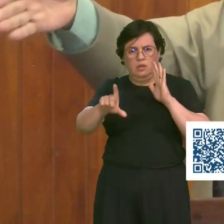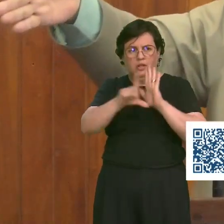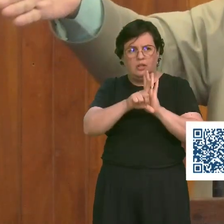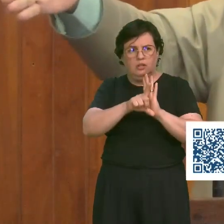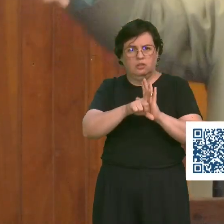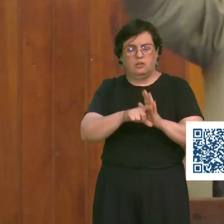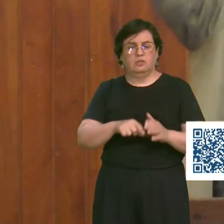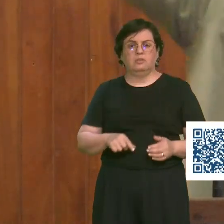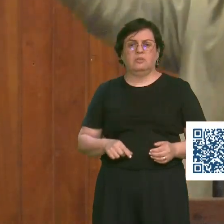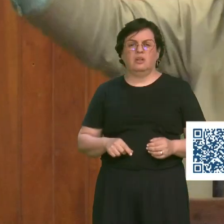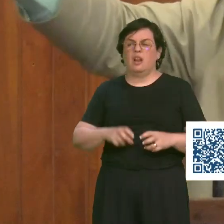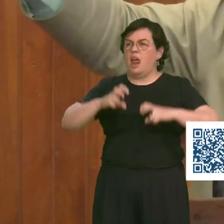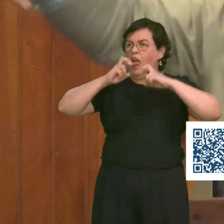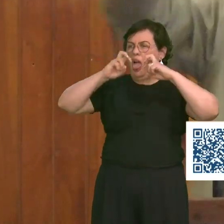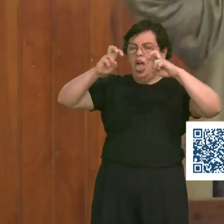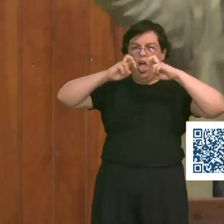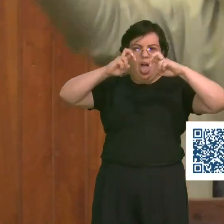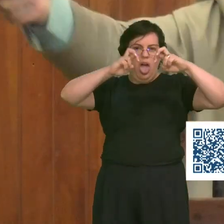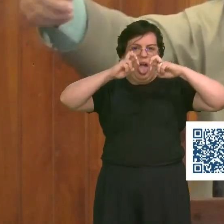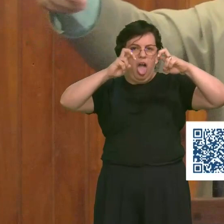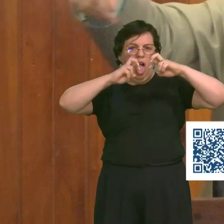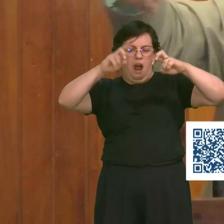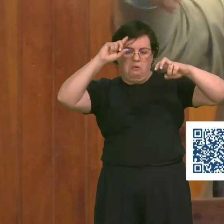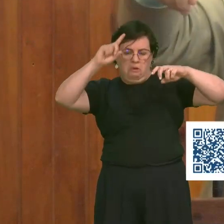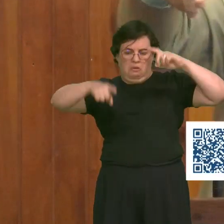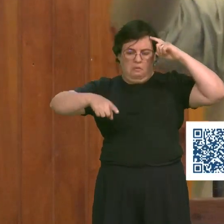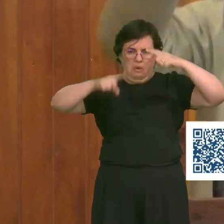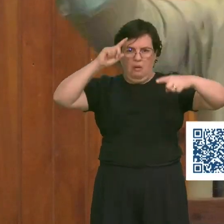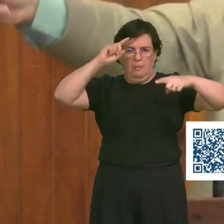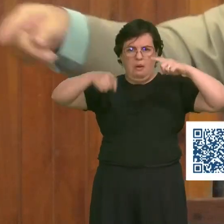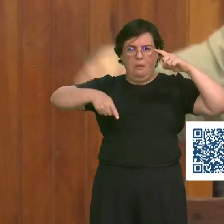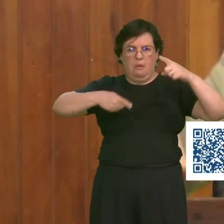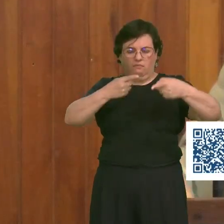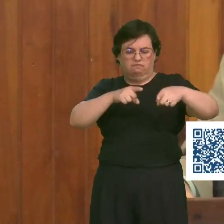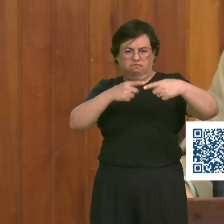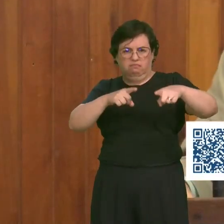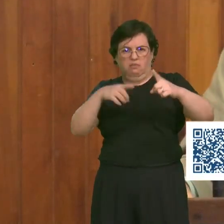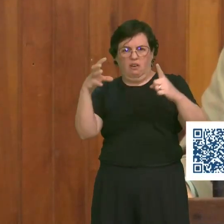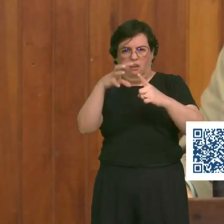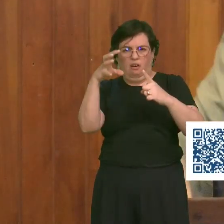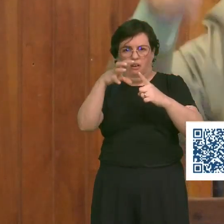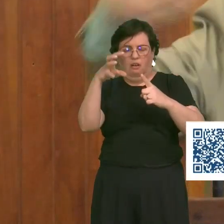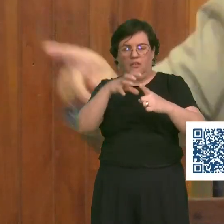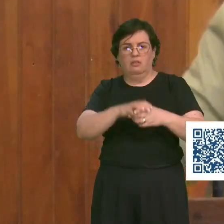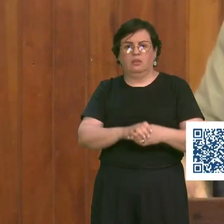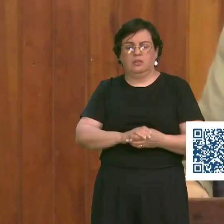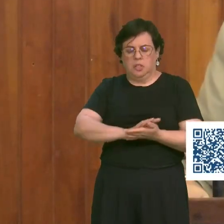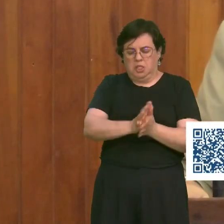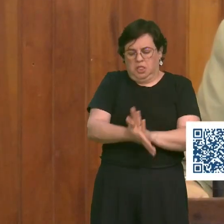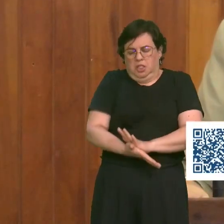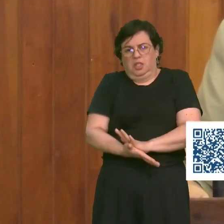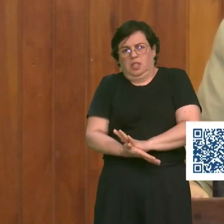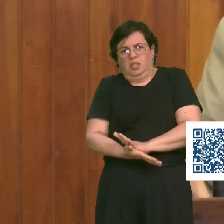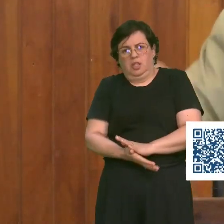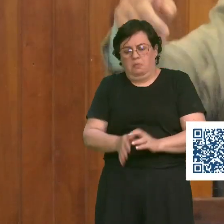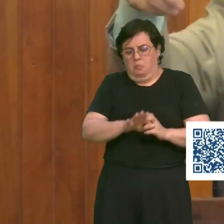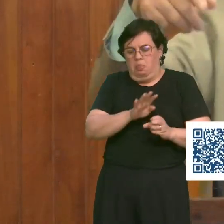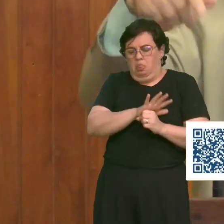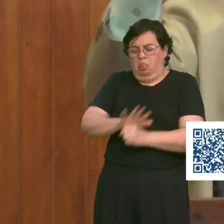membros gritaram dominaram ameaçaram humilharam